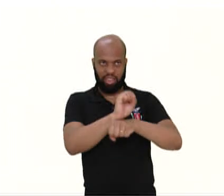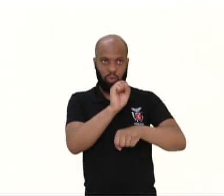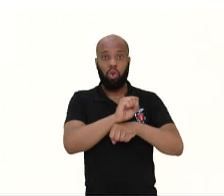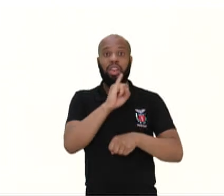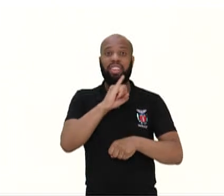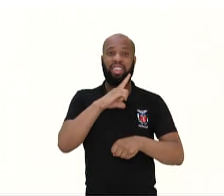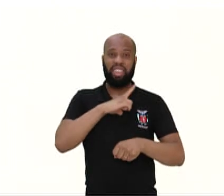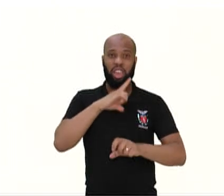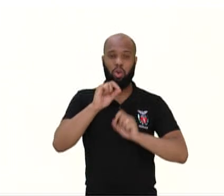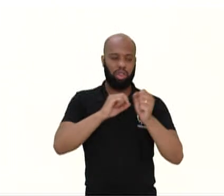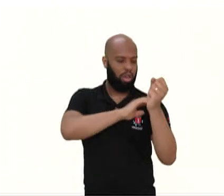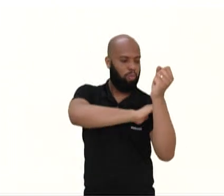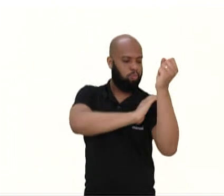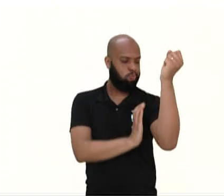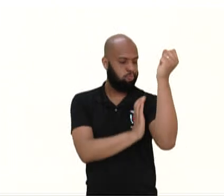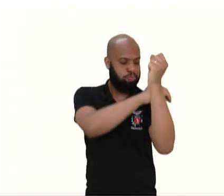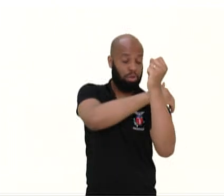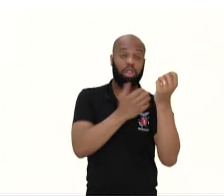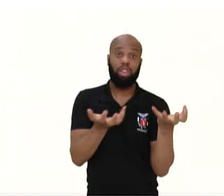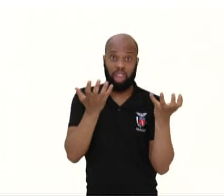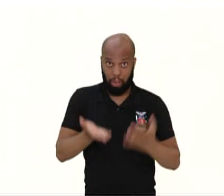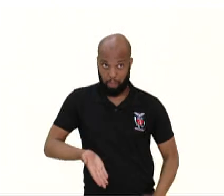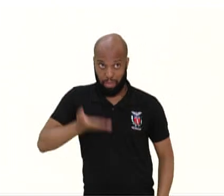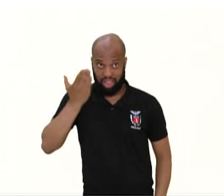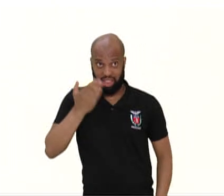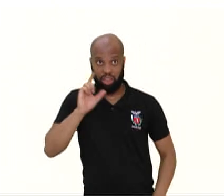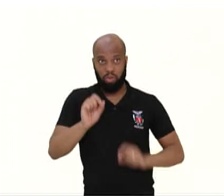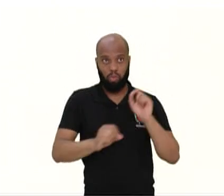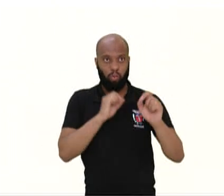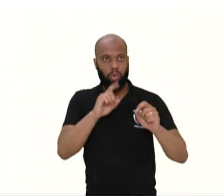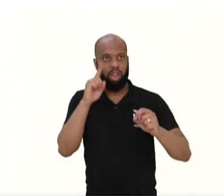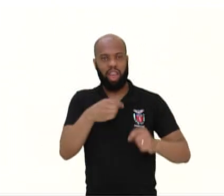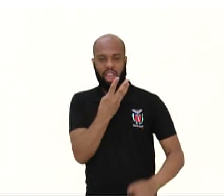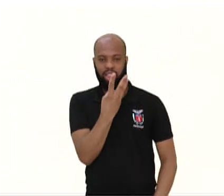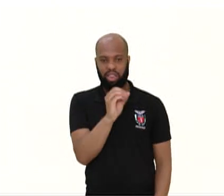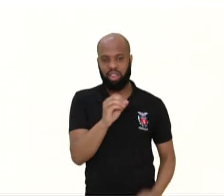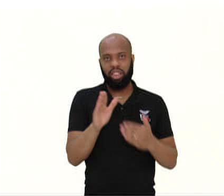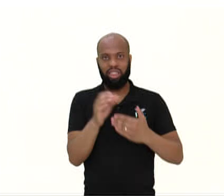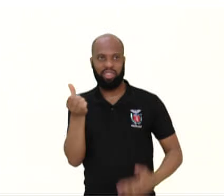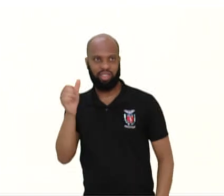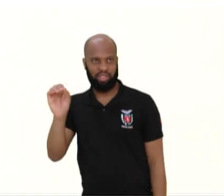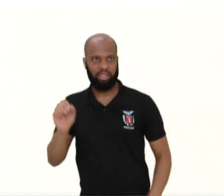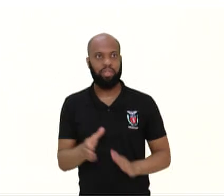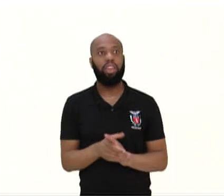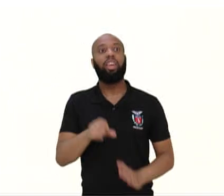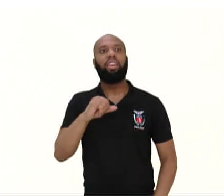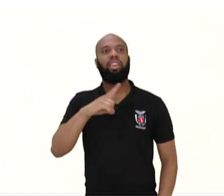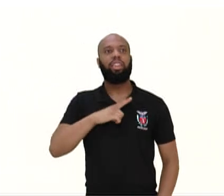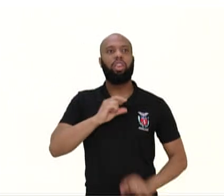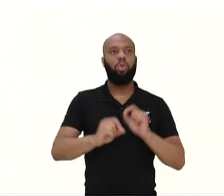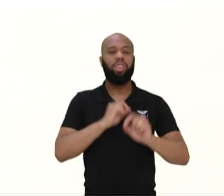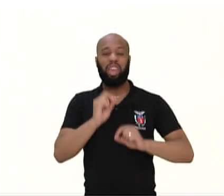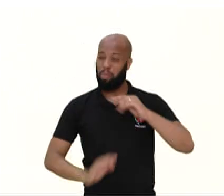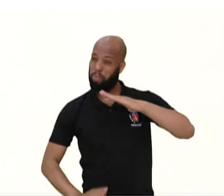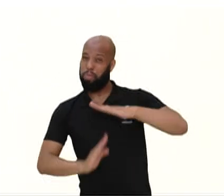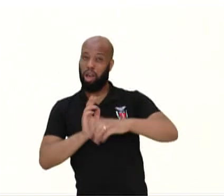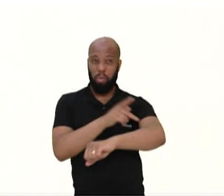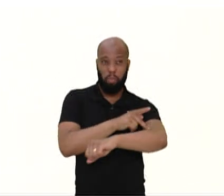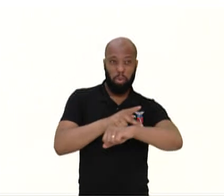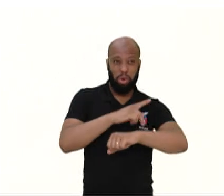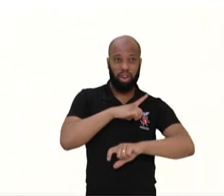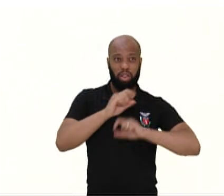a 60 segundos. Treino de força máxima ou pura, 3 a 5 minutos. E treino de potência muscular maior que